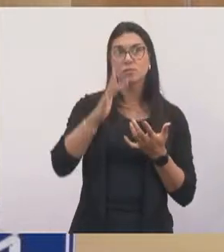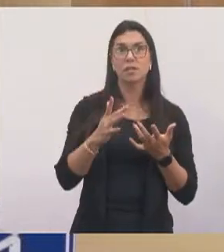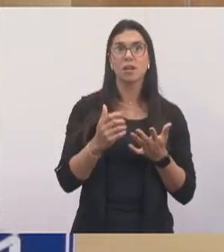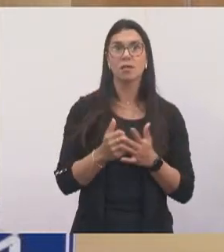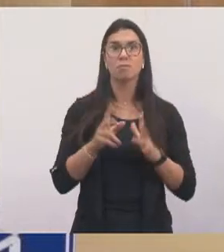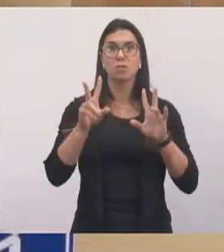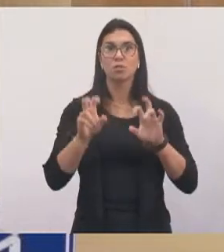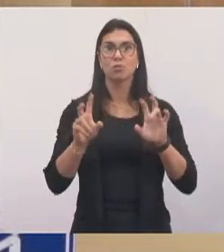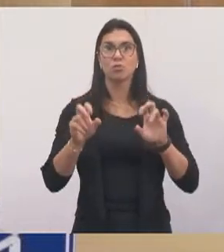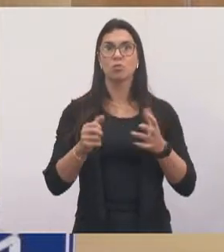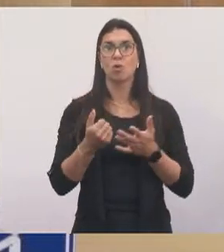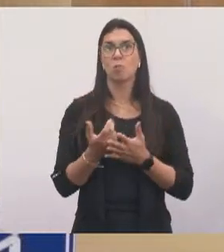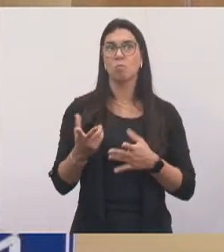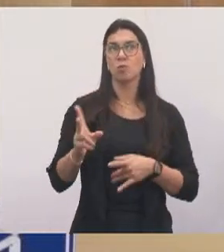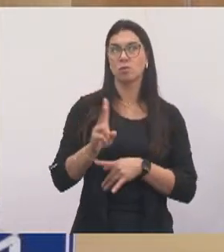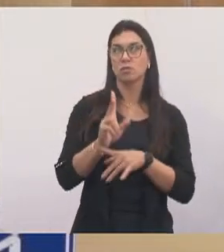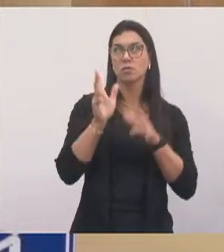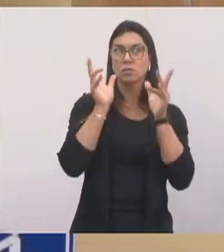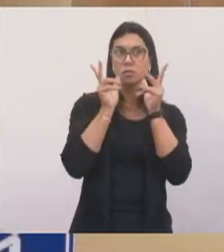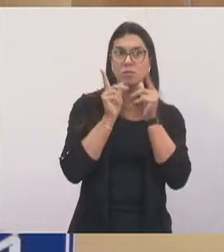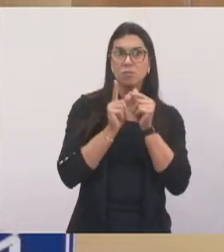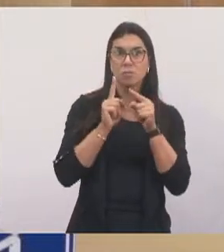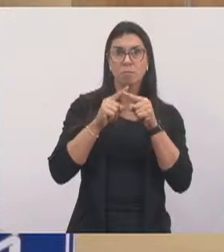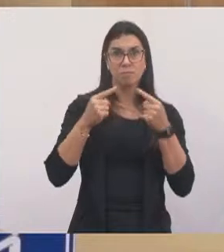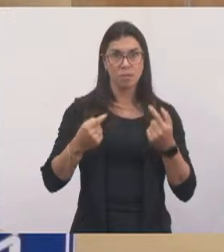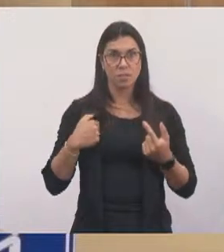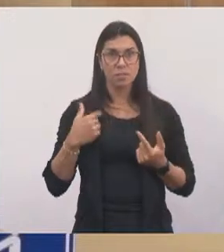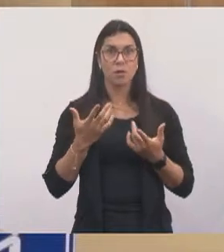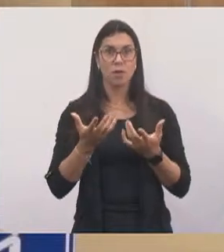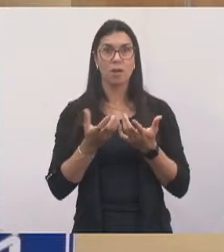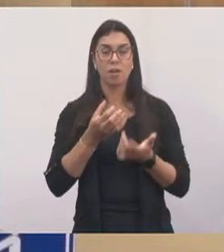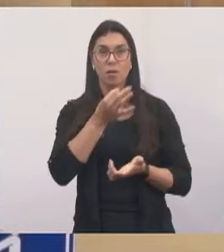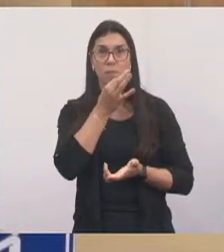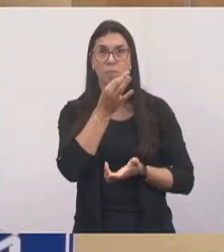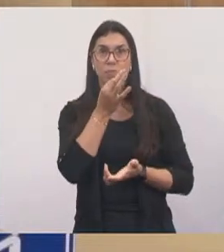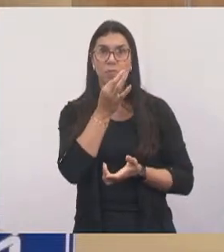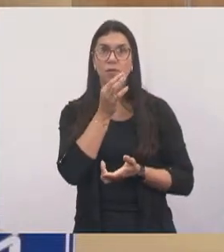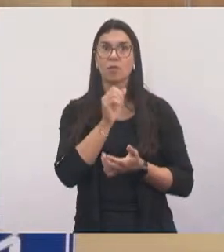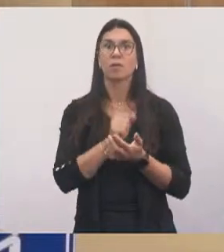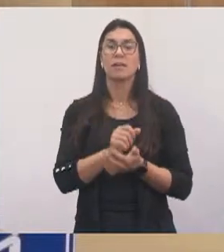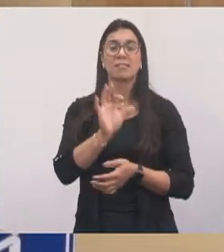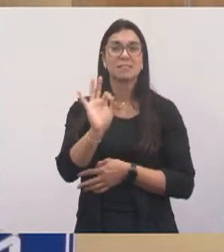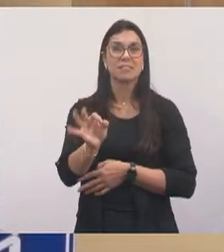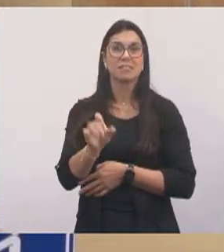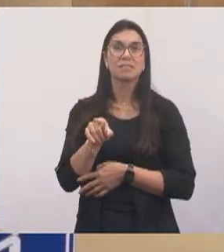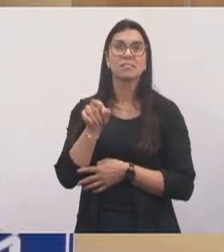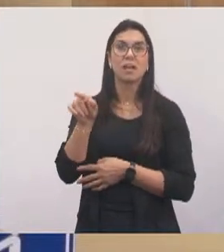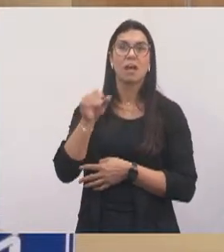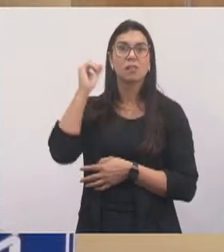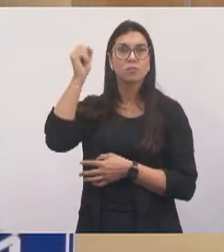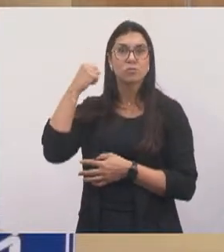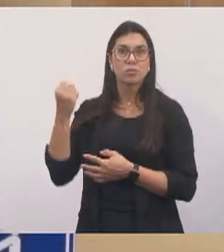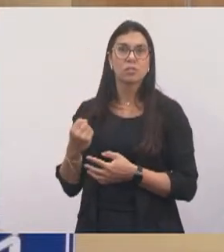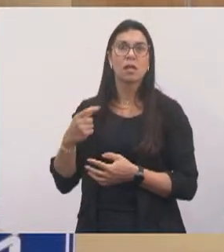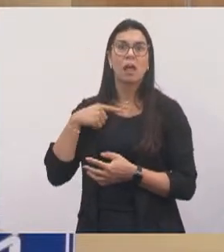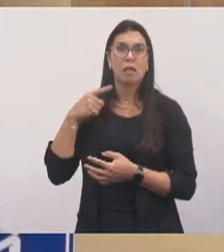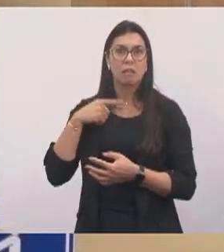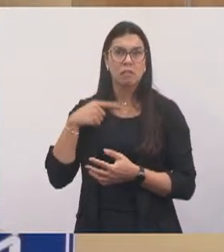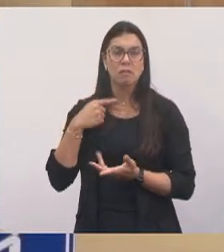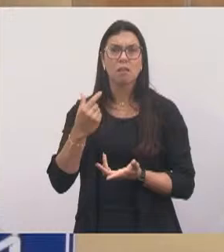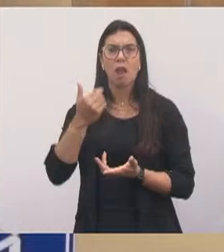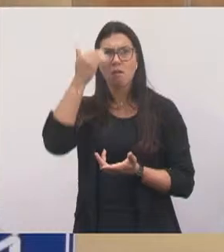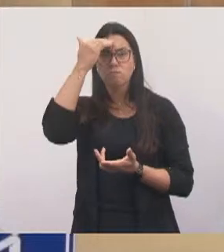respeito a vereadora Sônia, mas quero fazer as colocações. De fato, você tem mais propriedade do que qualquer um